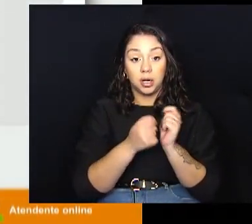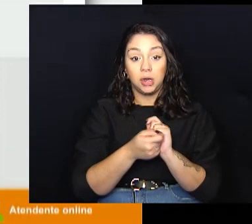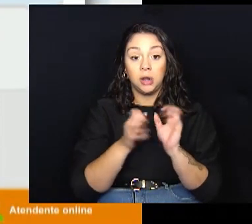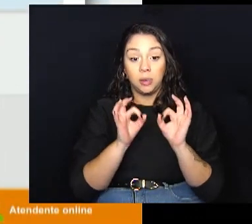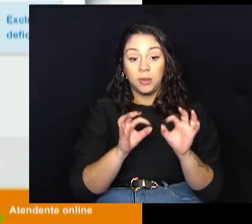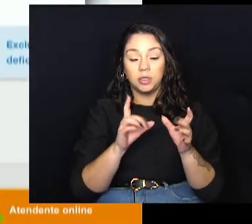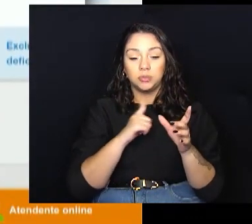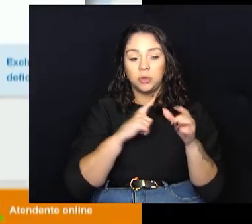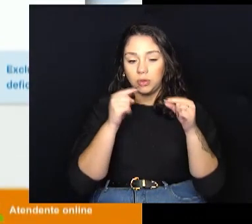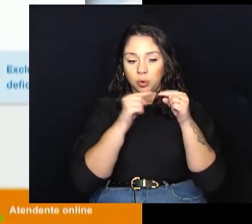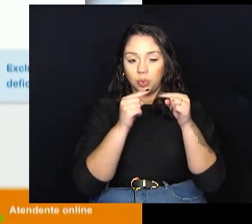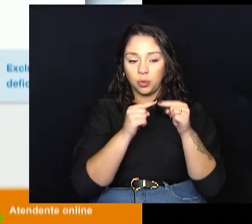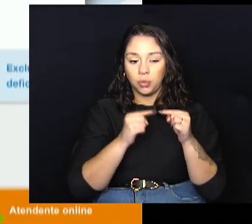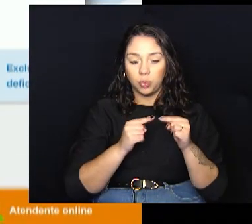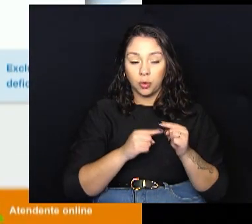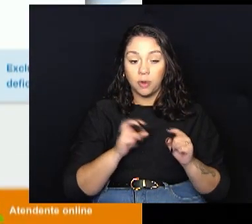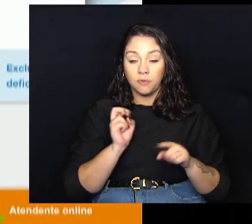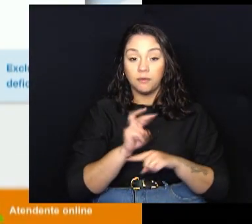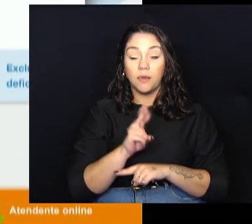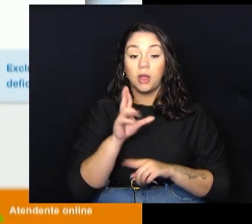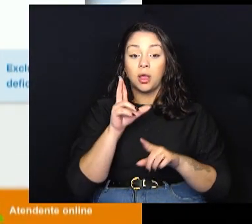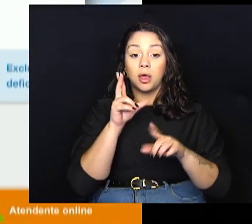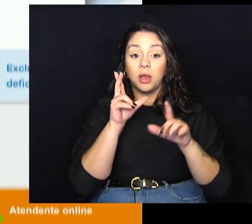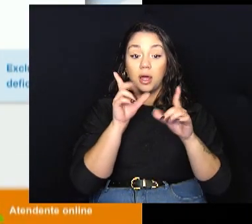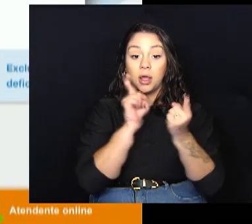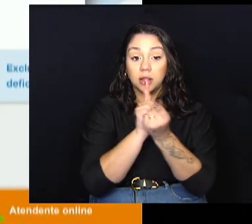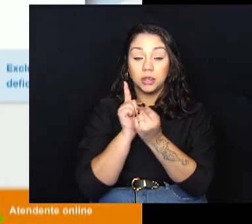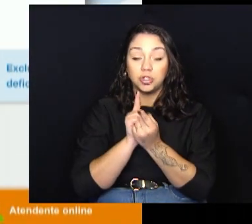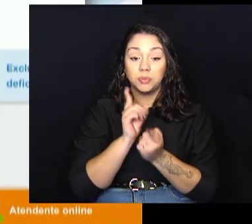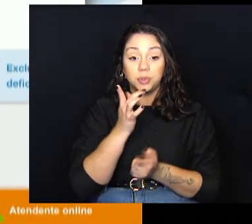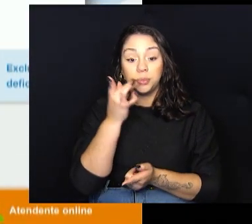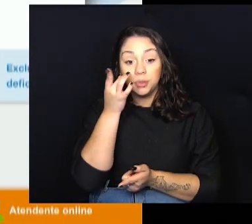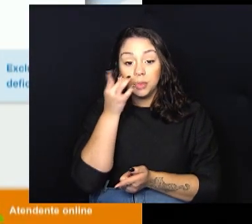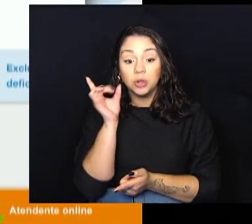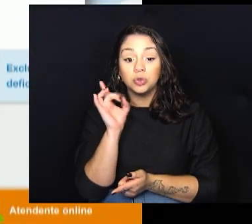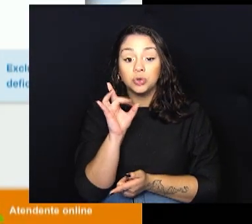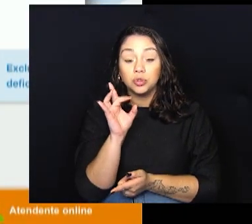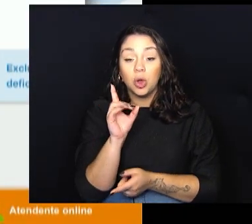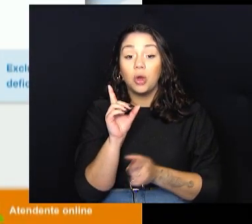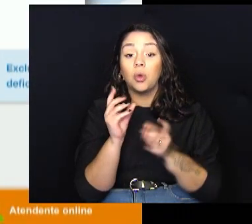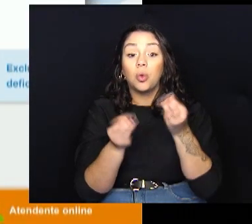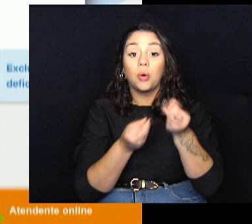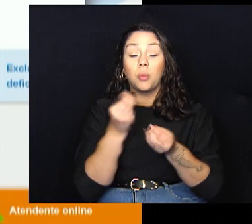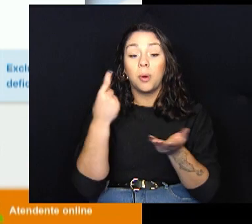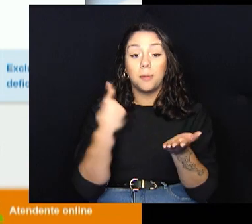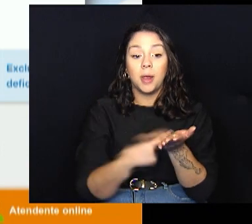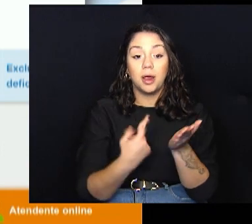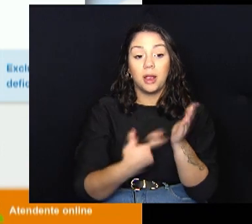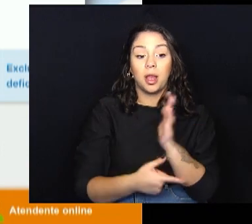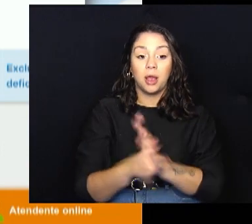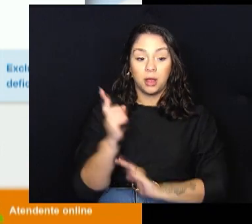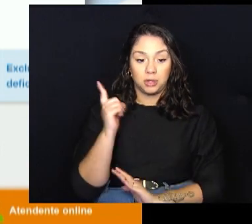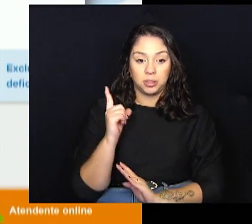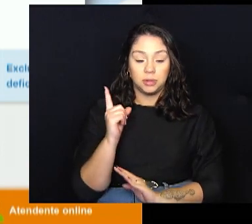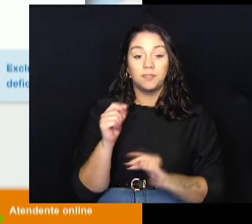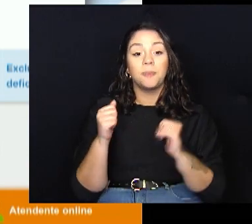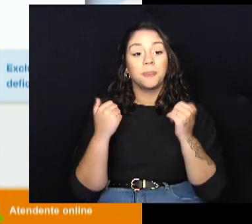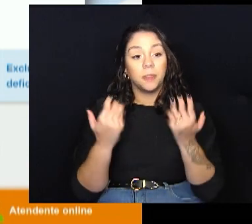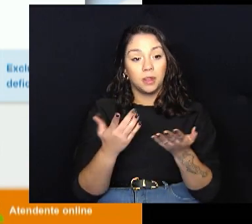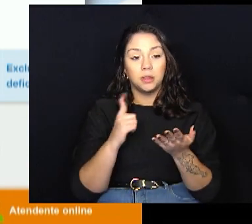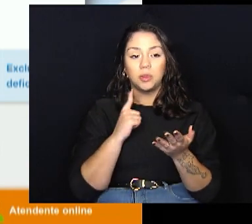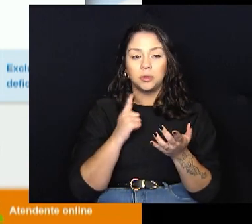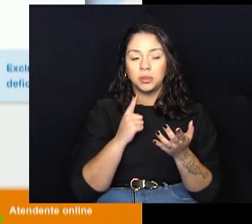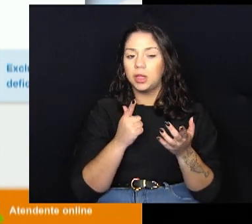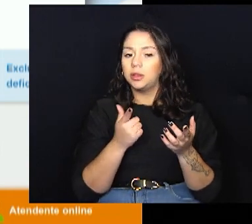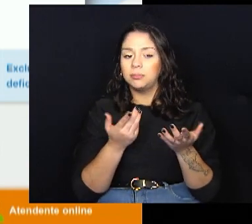cada uma dessas vagas o atendimento presencial do cepat só é realizado mediante agendamento prévio Então você se encaixa